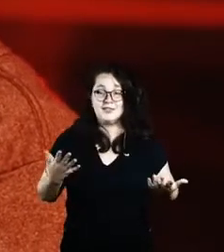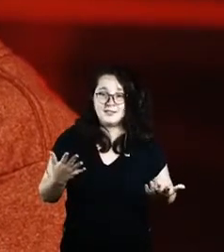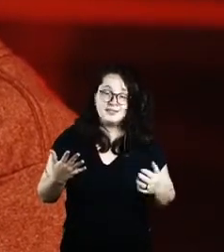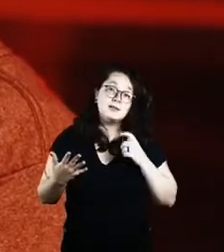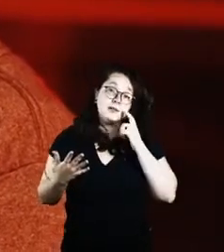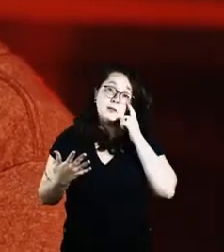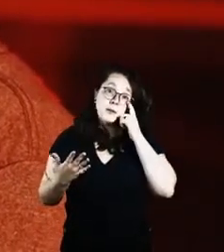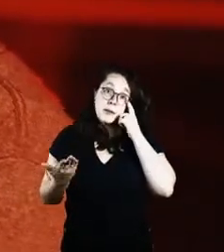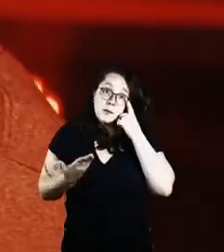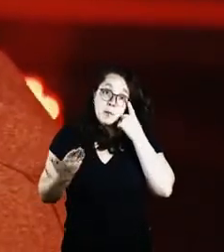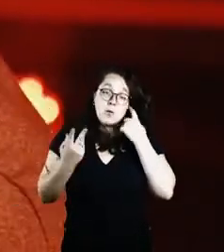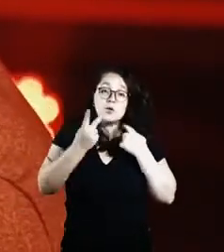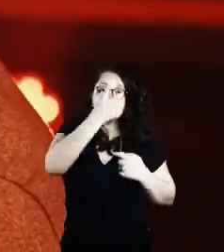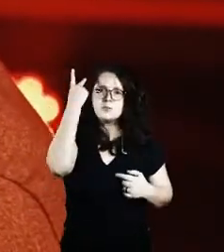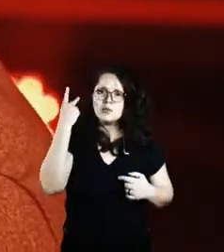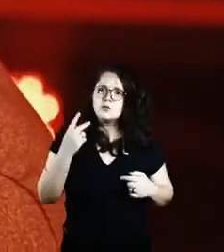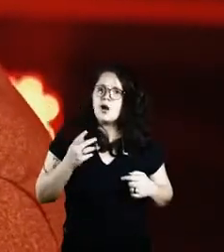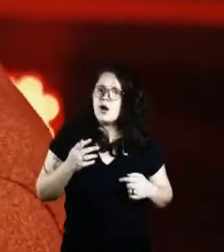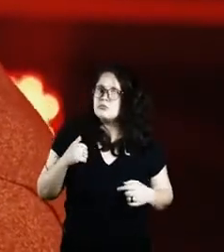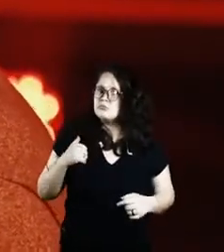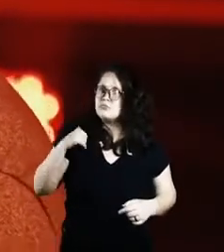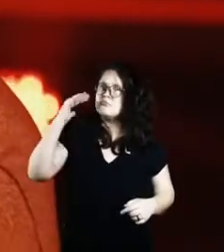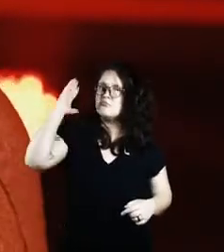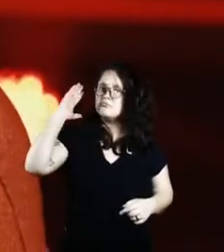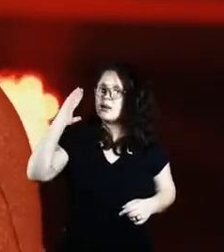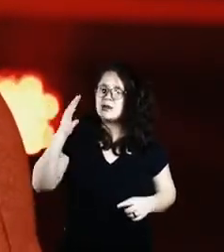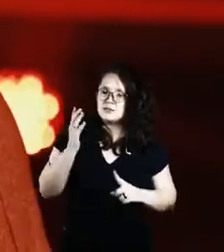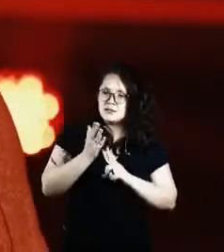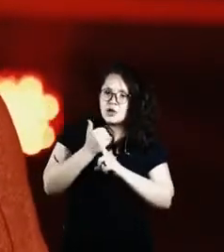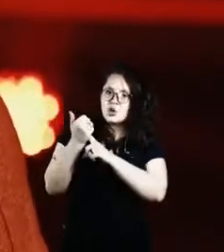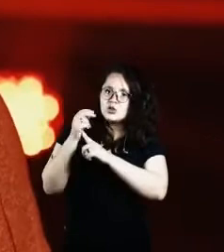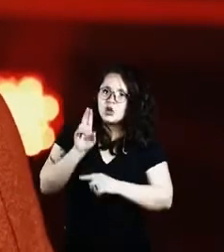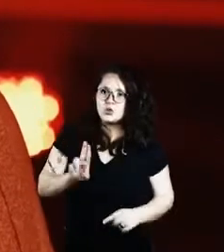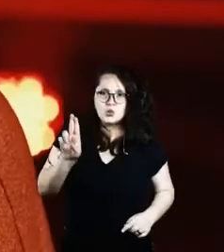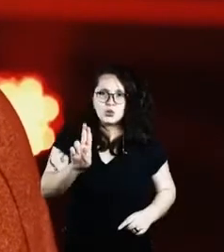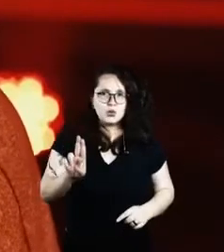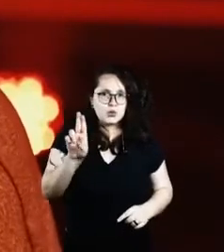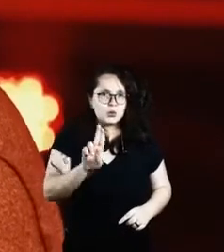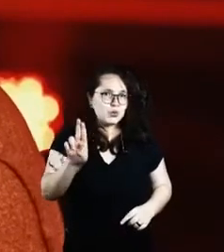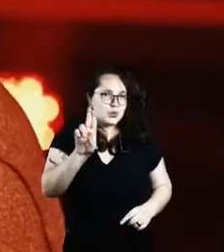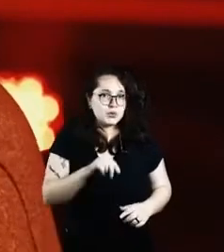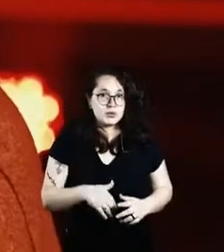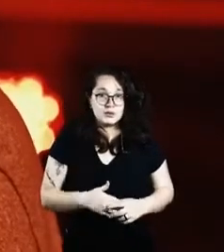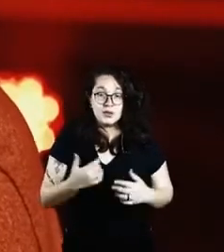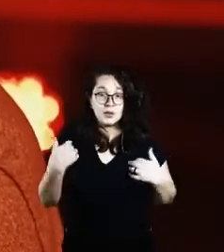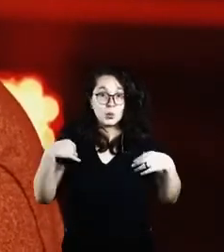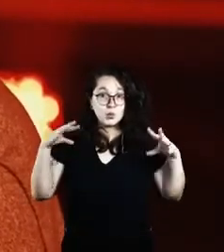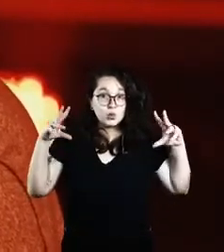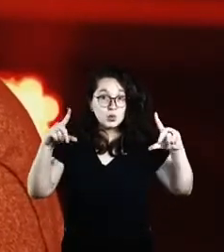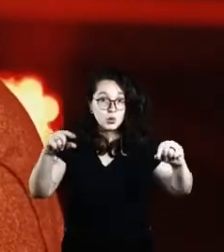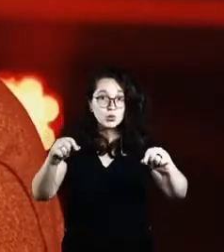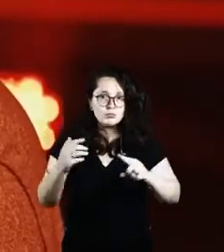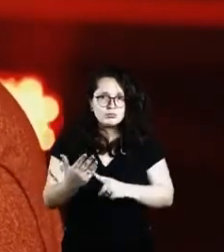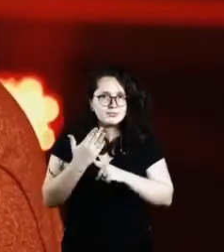já está mais esperta na tecnologia. Então, quer dizer, tudo isso favoreceu para eles. Eu,